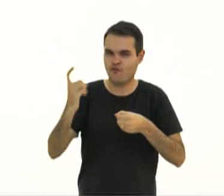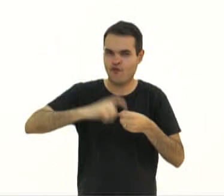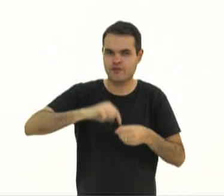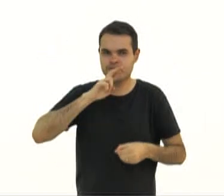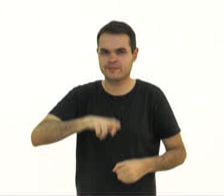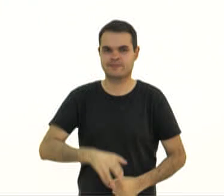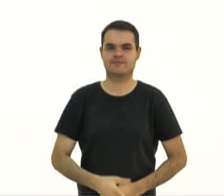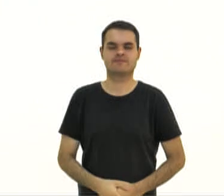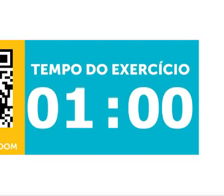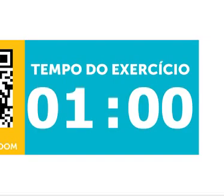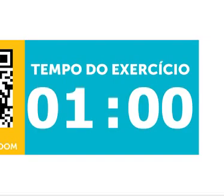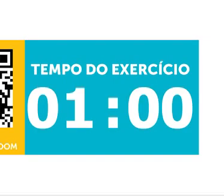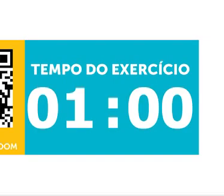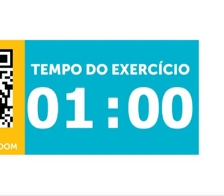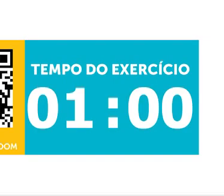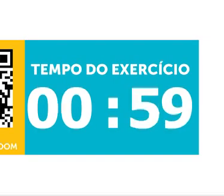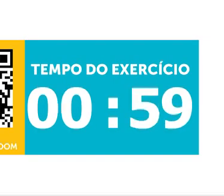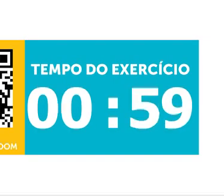responder.